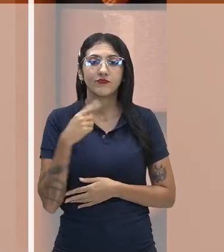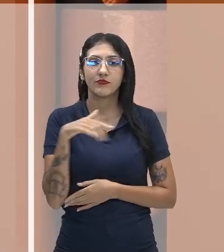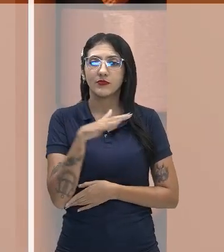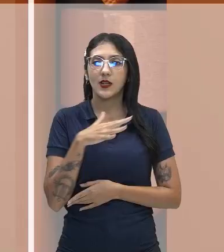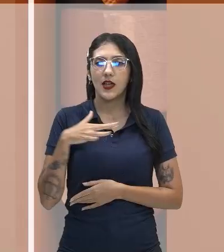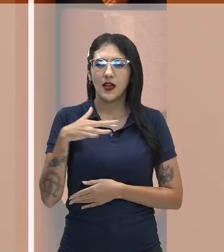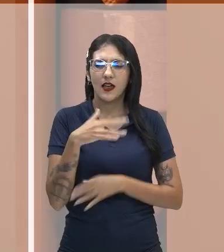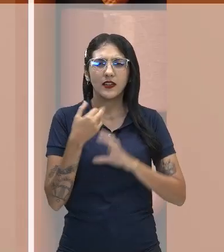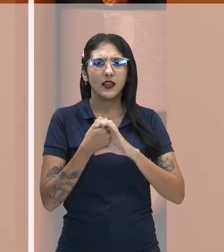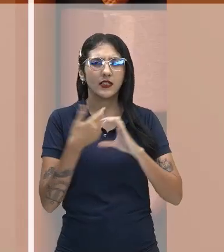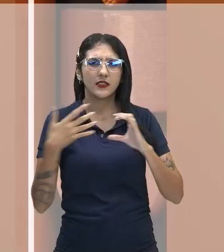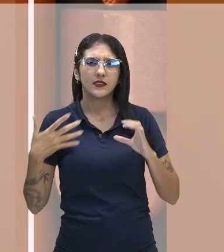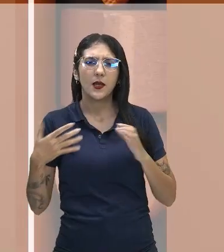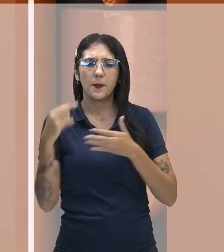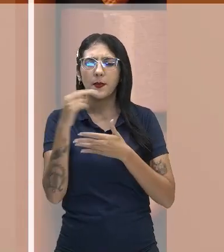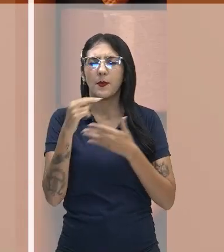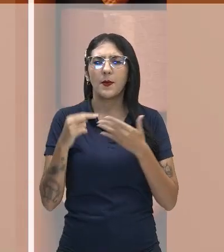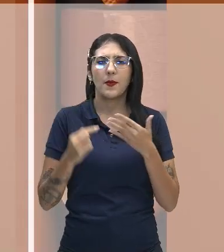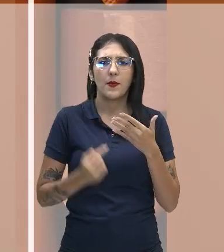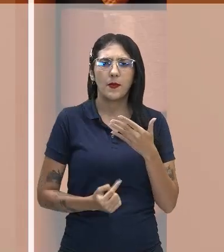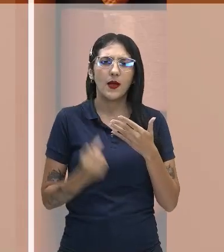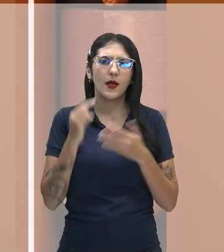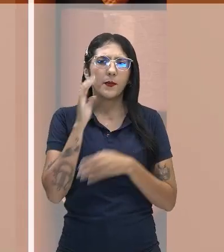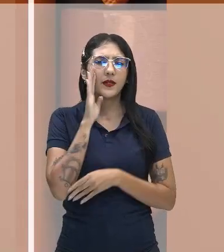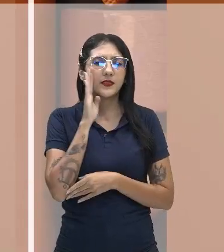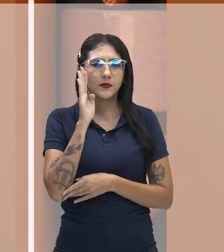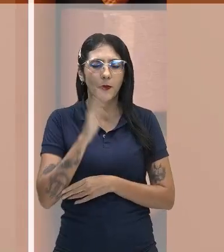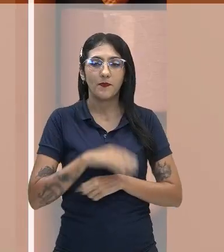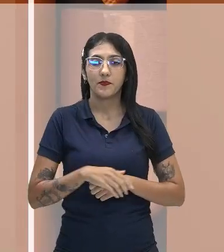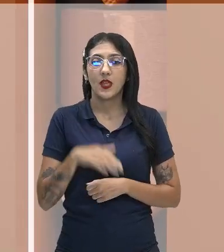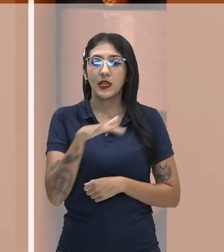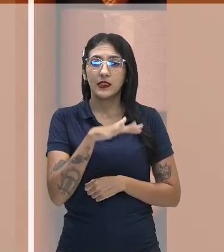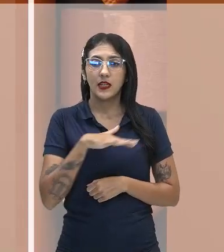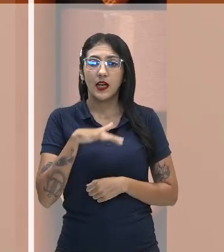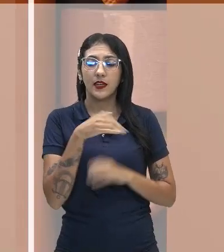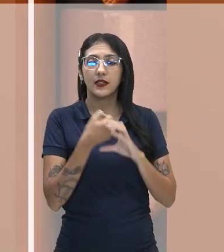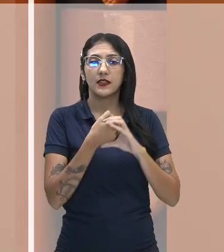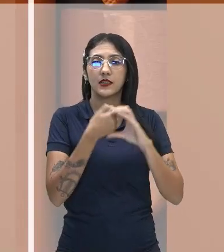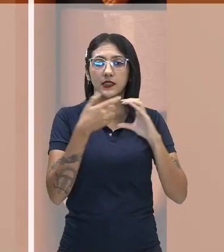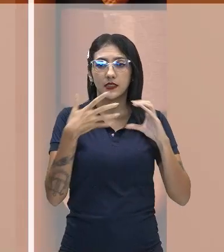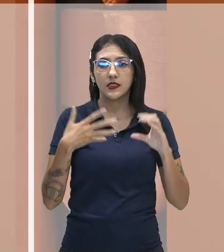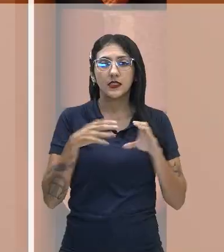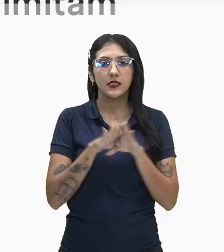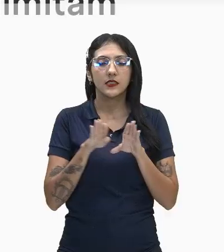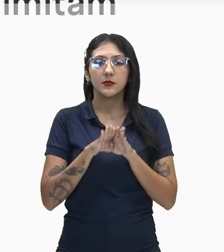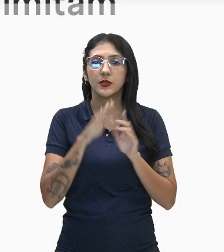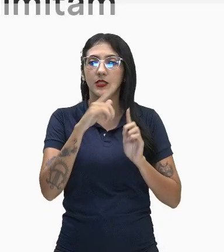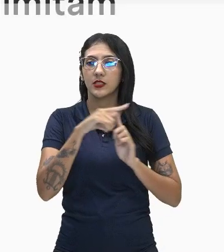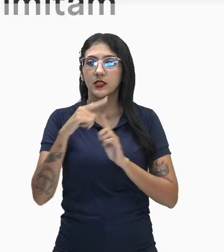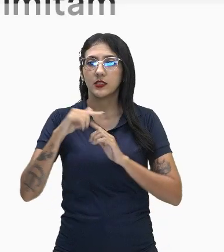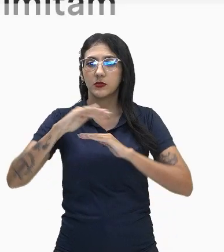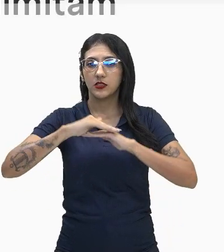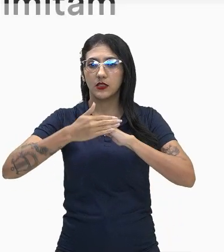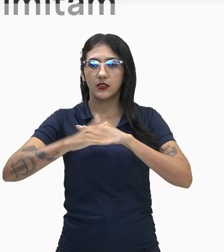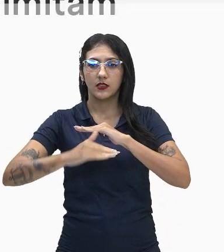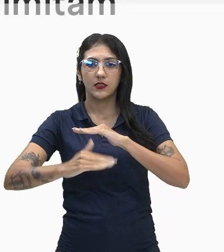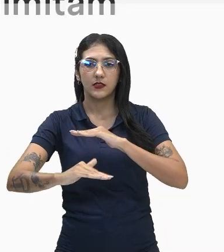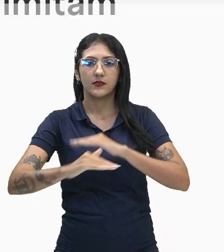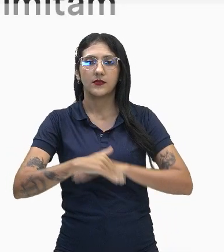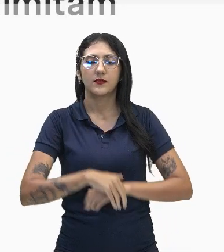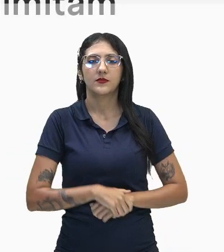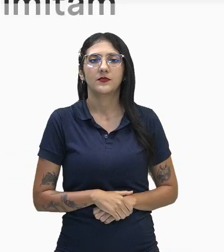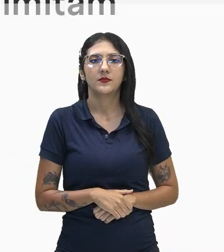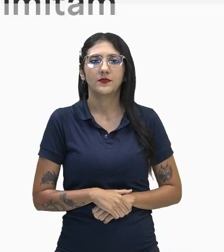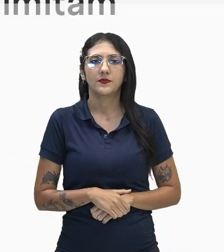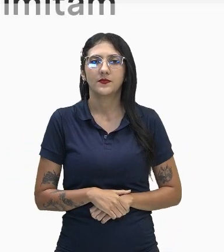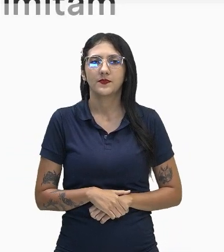as características mais importantes, tanto da estrutura geológica quanto do relevo. Então, vamos acompanhar.